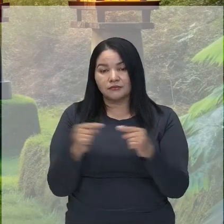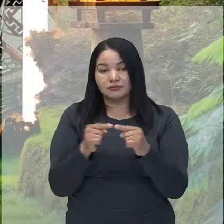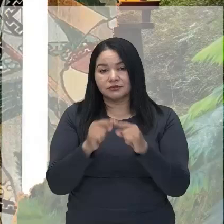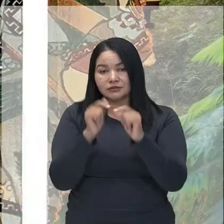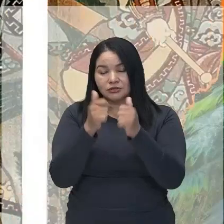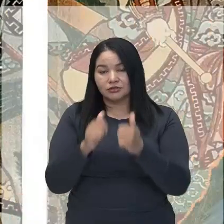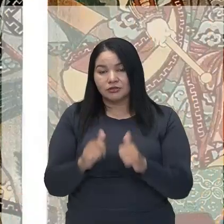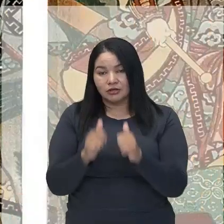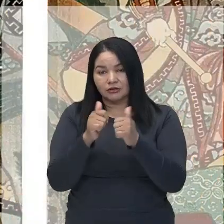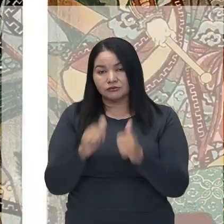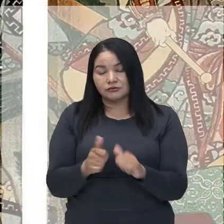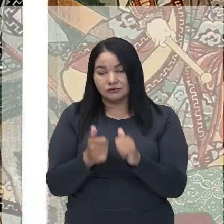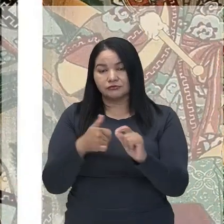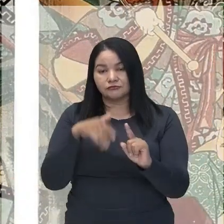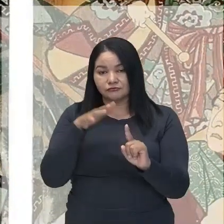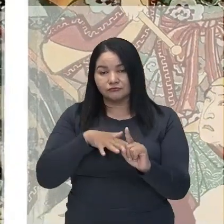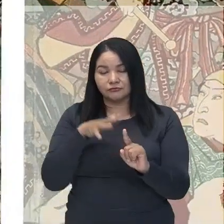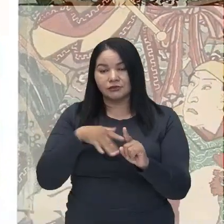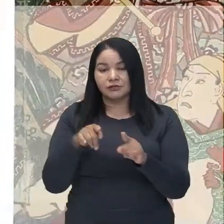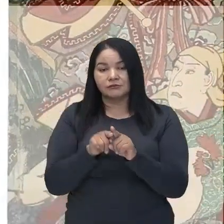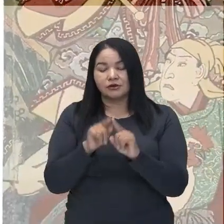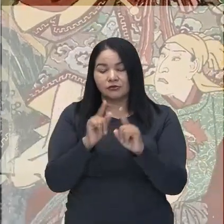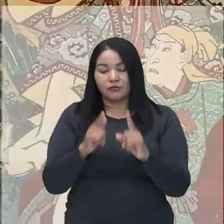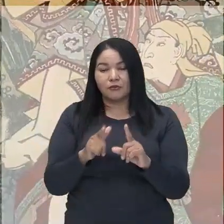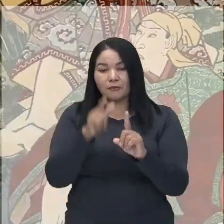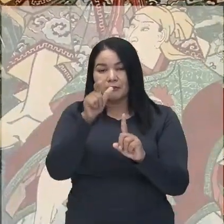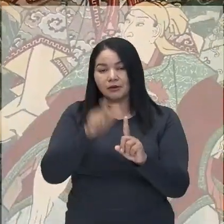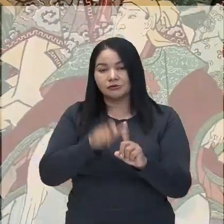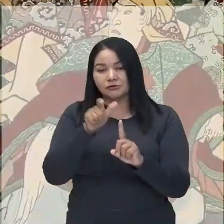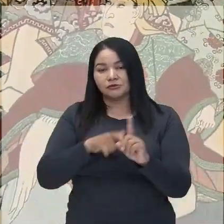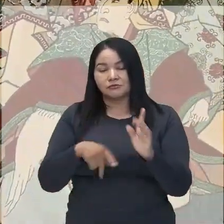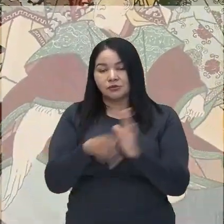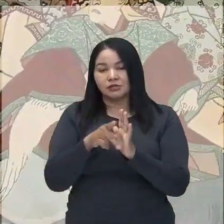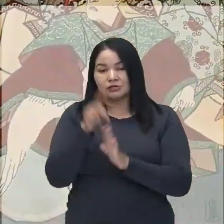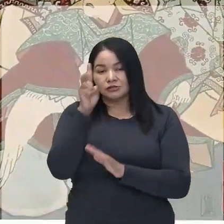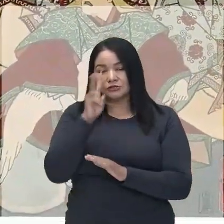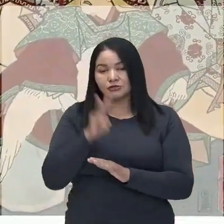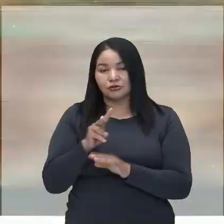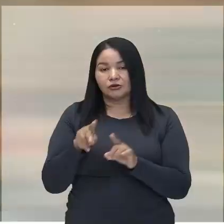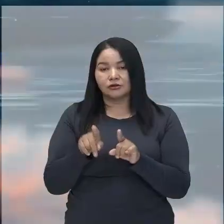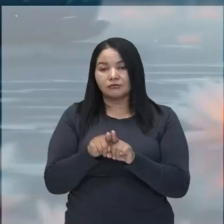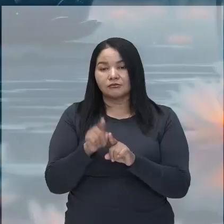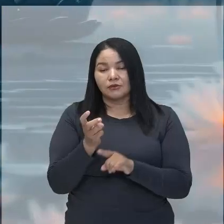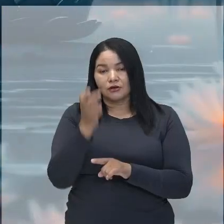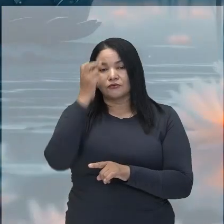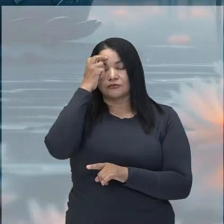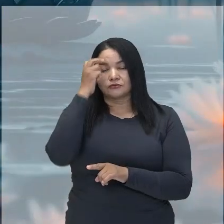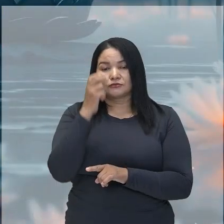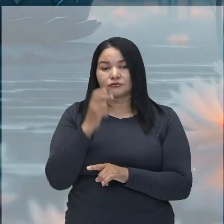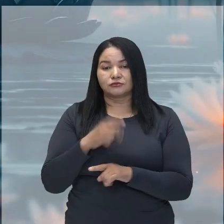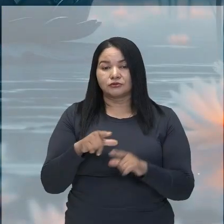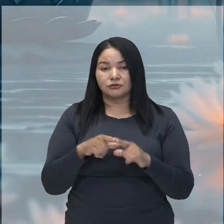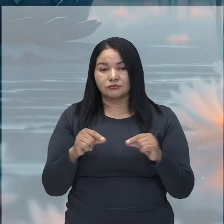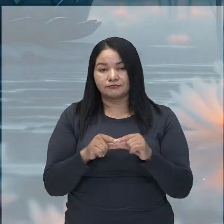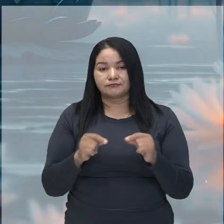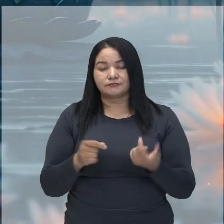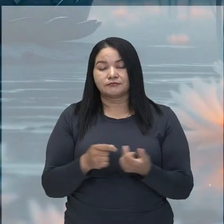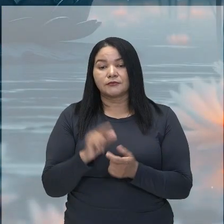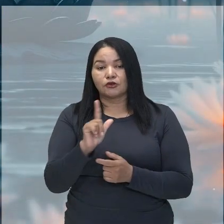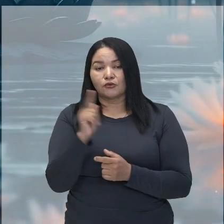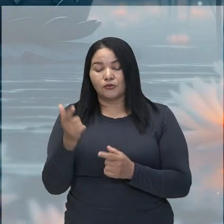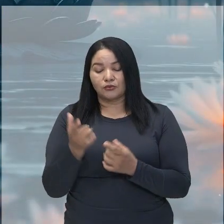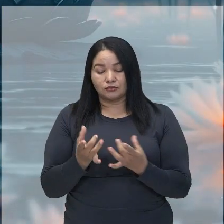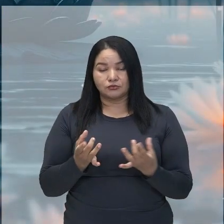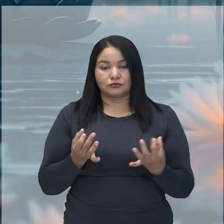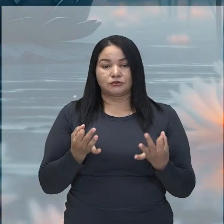são deuses e personagens importantes da história e da cultura japonesa. O budismo é uma